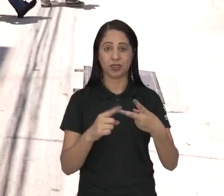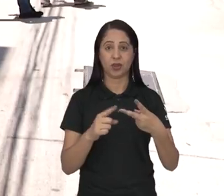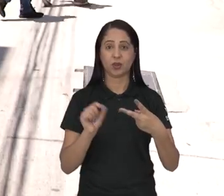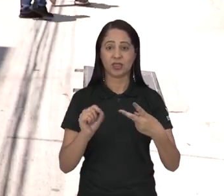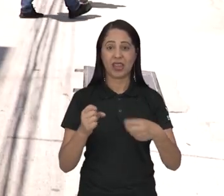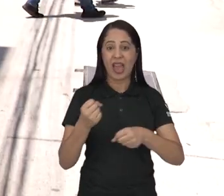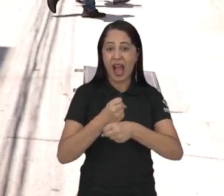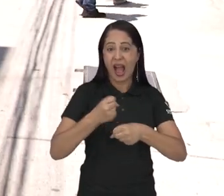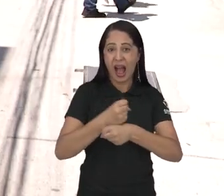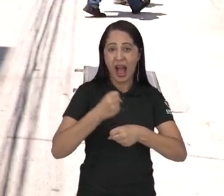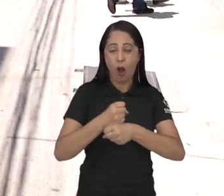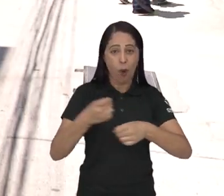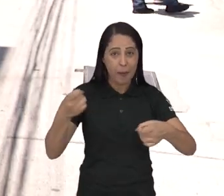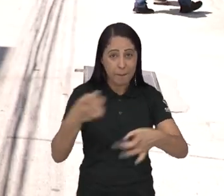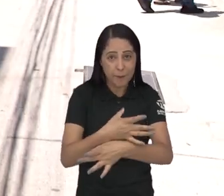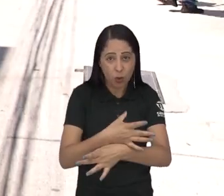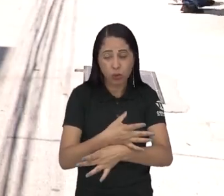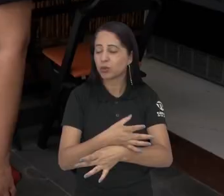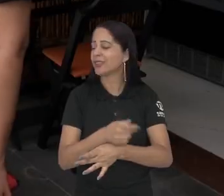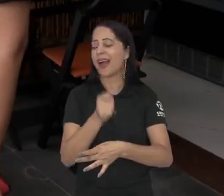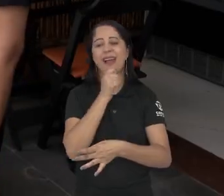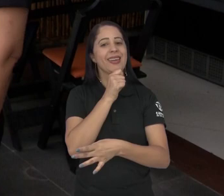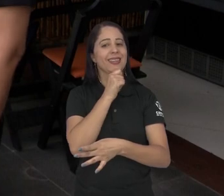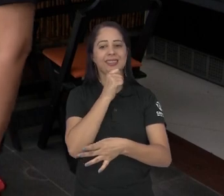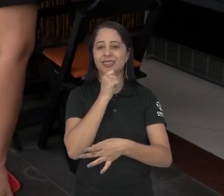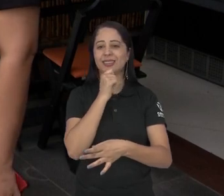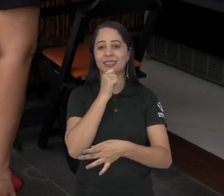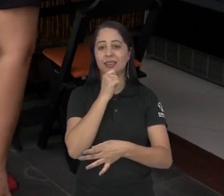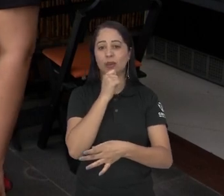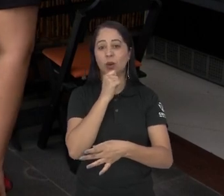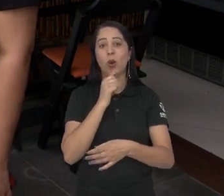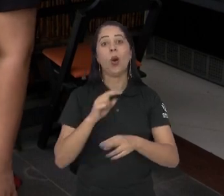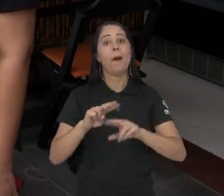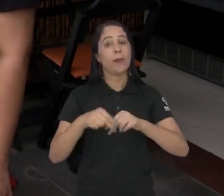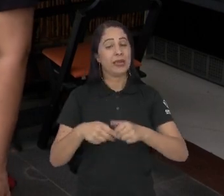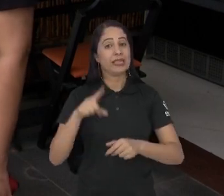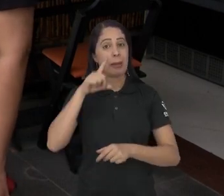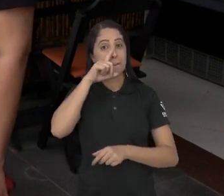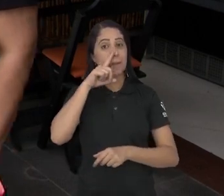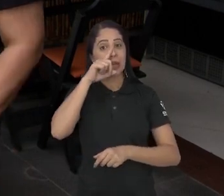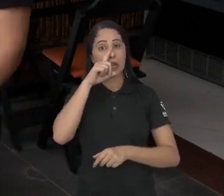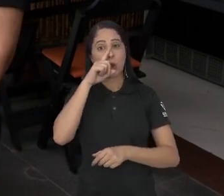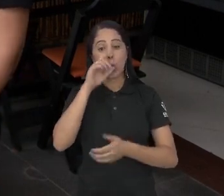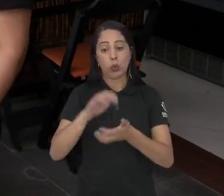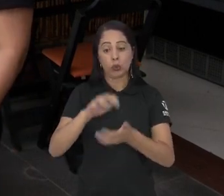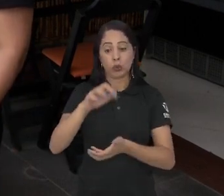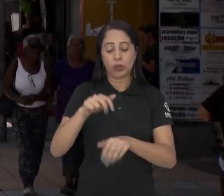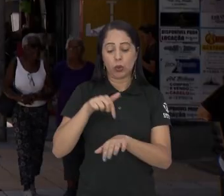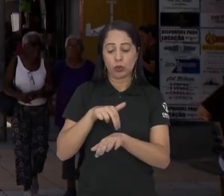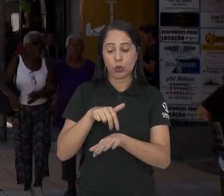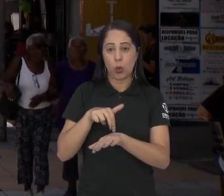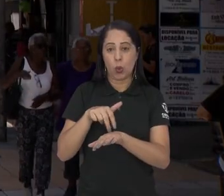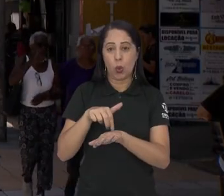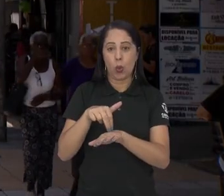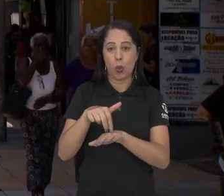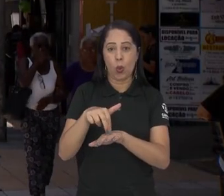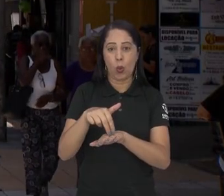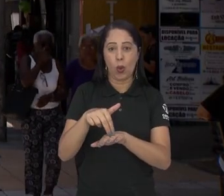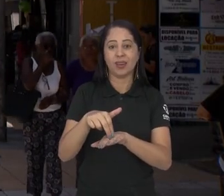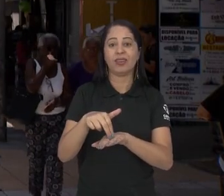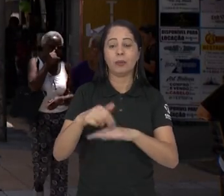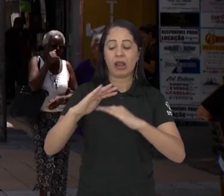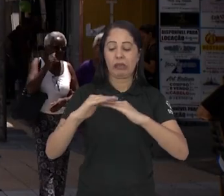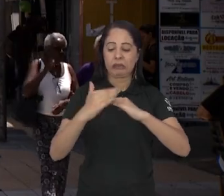outro ponto que pesou foi que a obra segundo ela ainda não foi totalmente acabada tornou-se um risco aos idosos